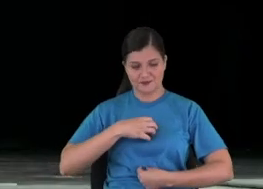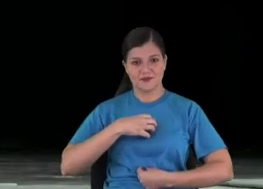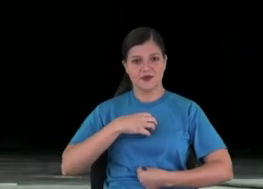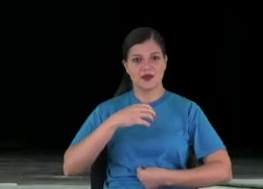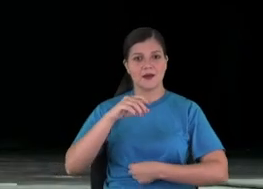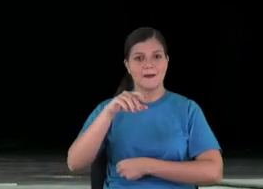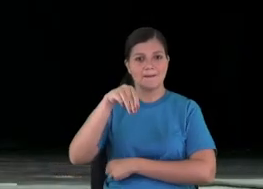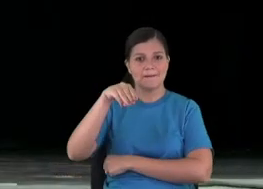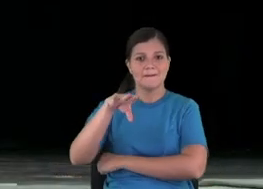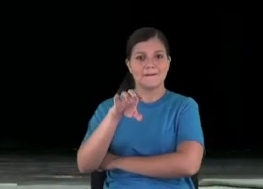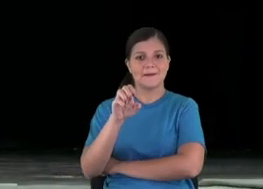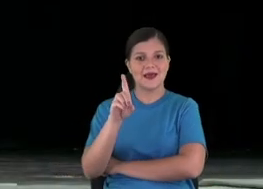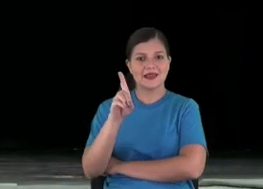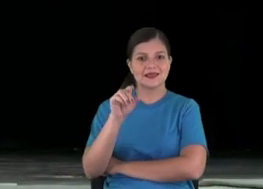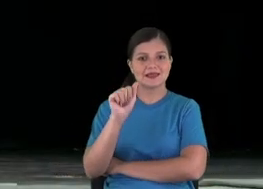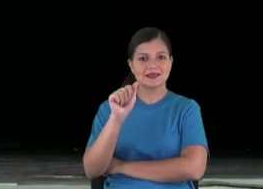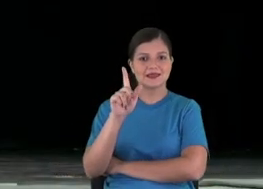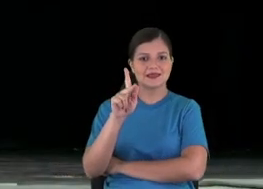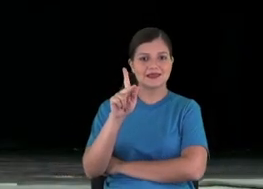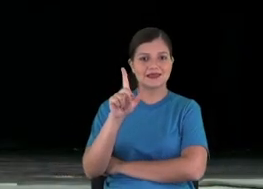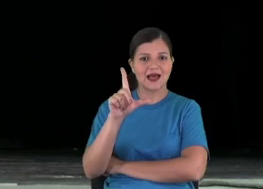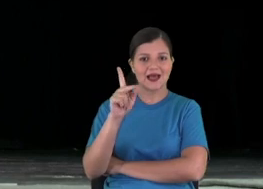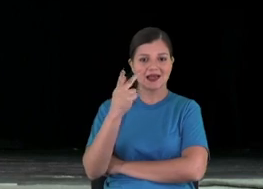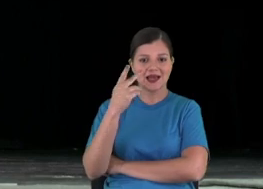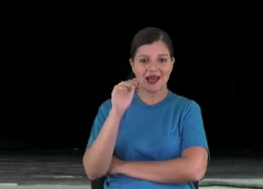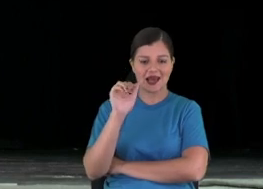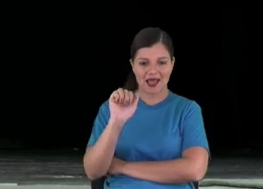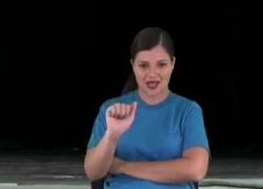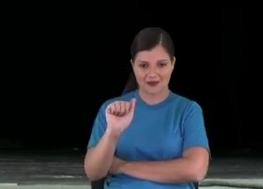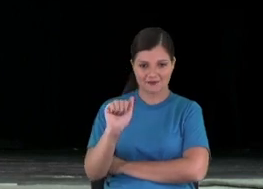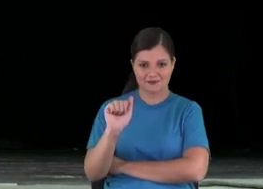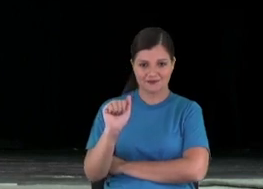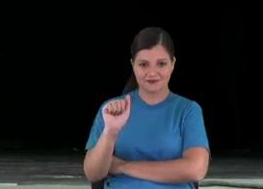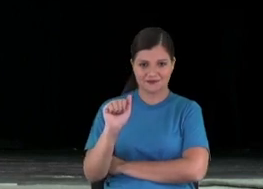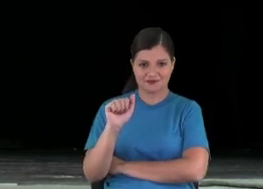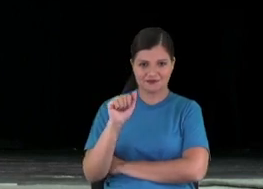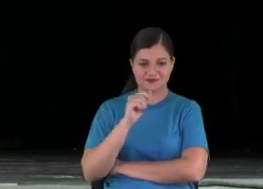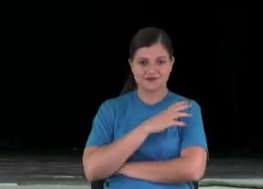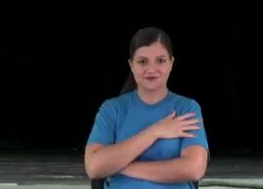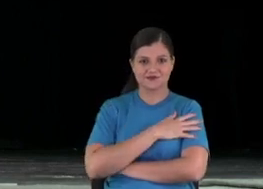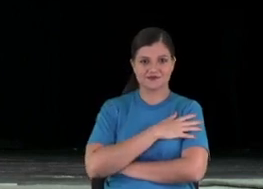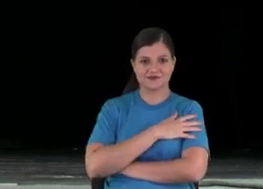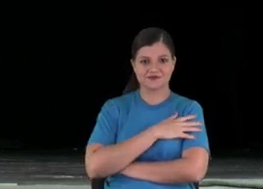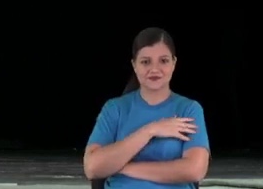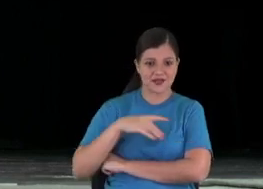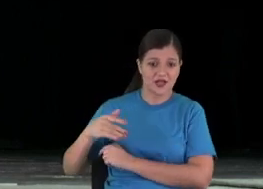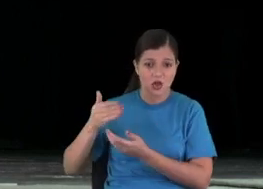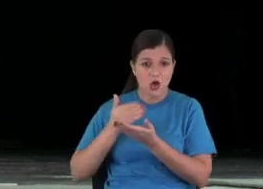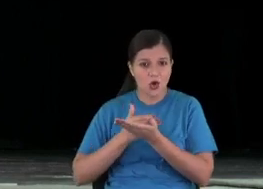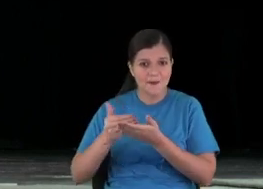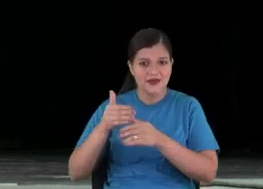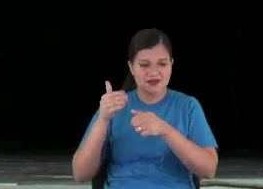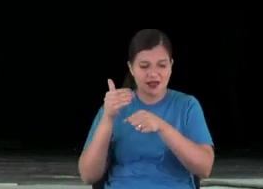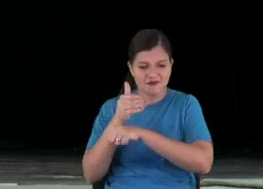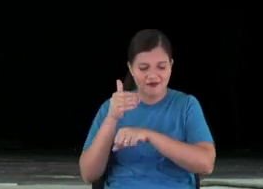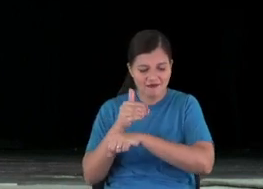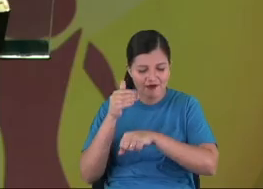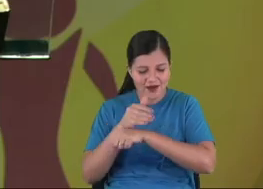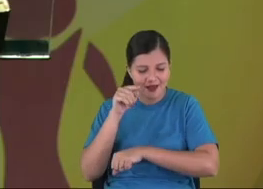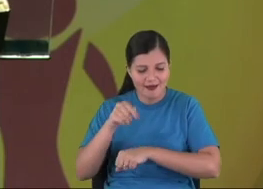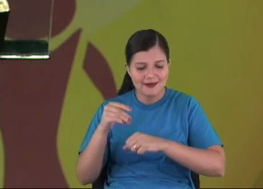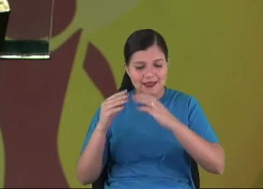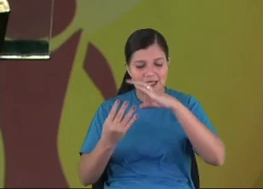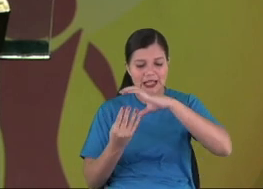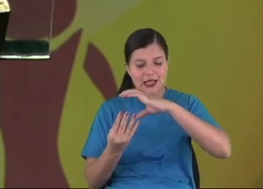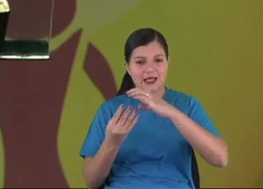de pais que trouxeram ele quando ele tinha mais ou menos 1, 2 anos aqui para a igreja. Começaram a instituir esses princípios